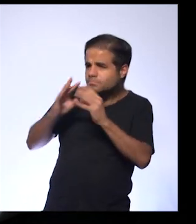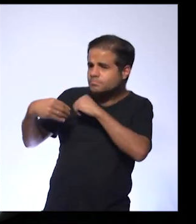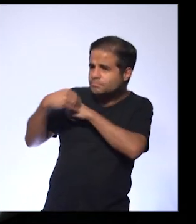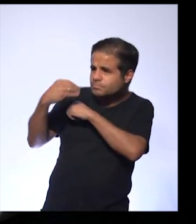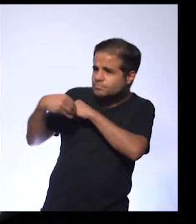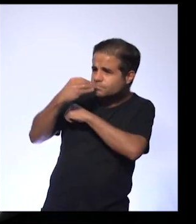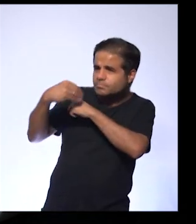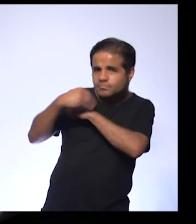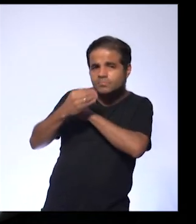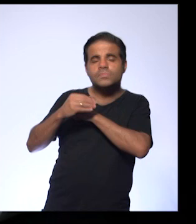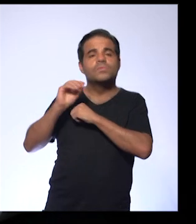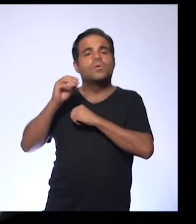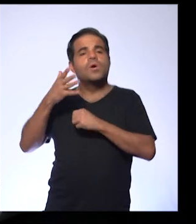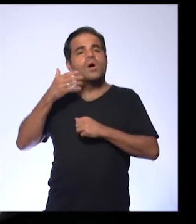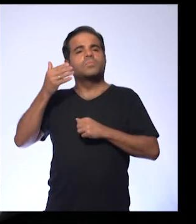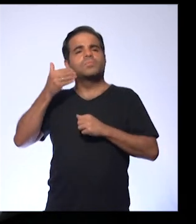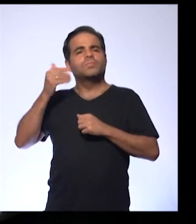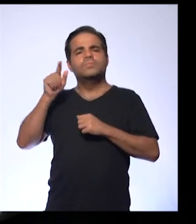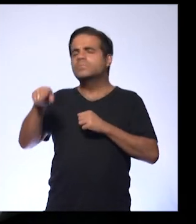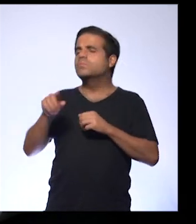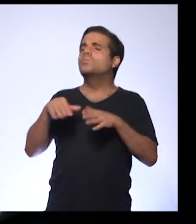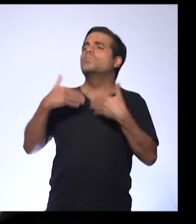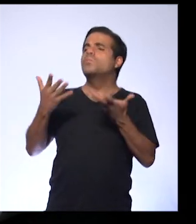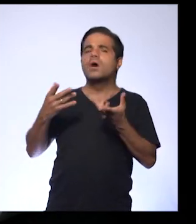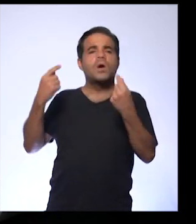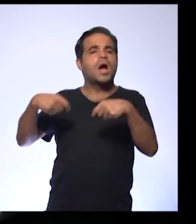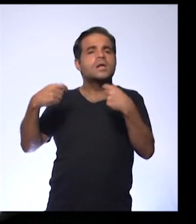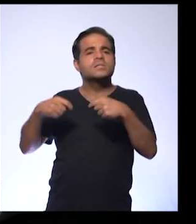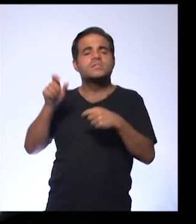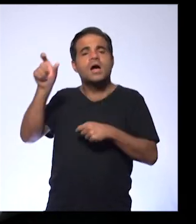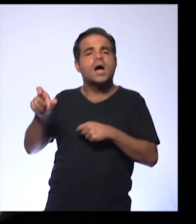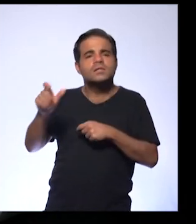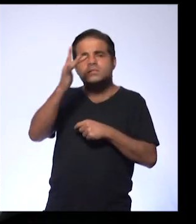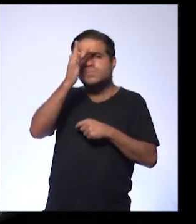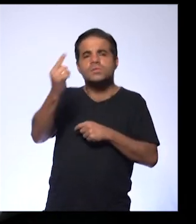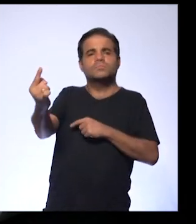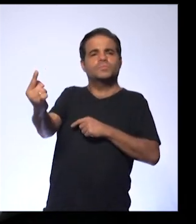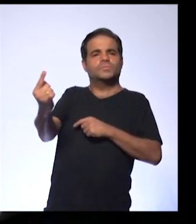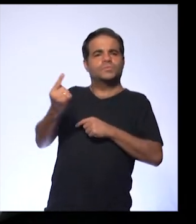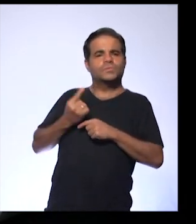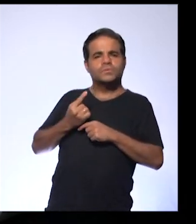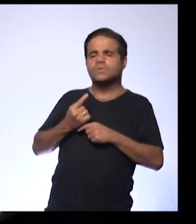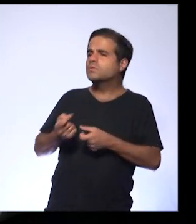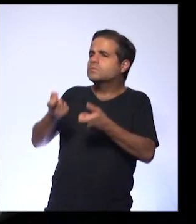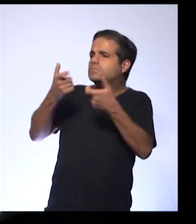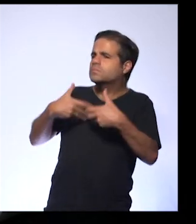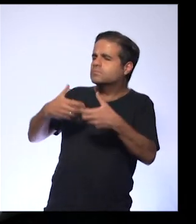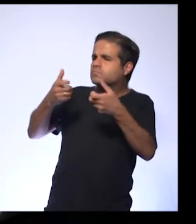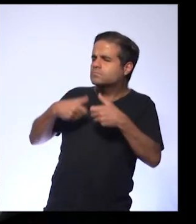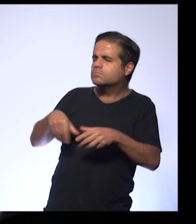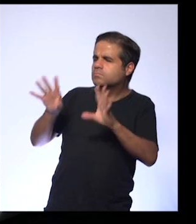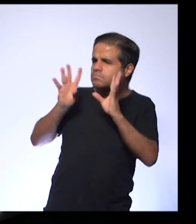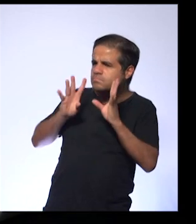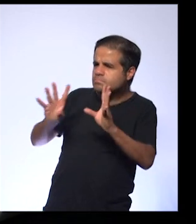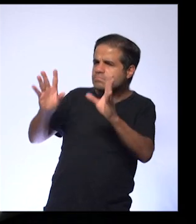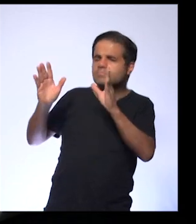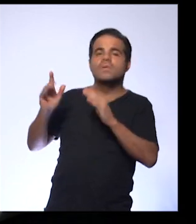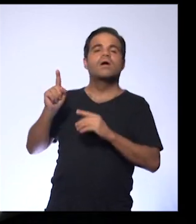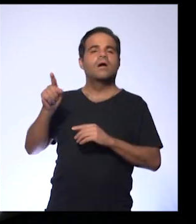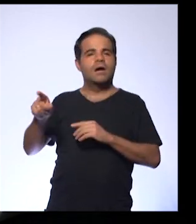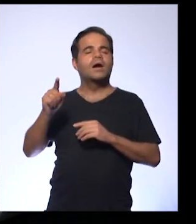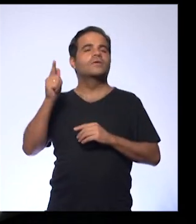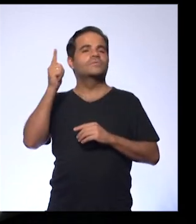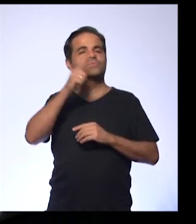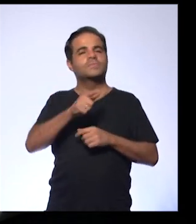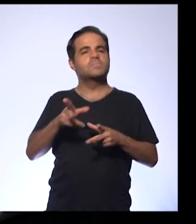passando, ou absorver qual é a necessidade dessa pessoa para te dizer o que ela está dizendo. E com isso, você